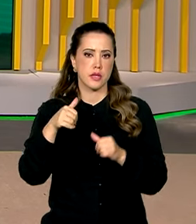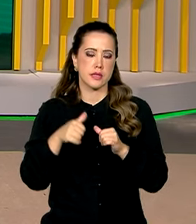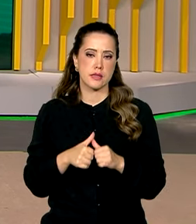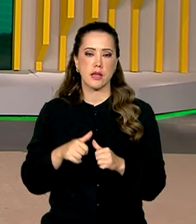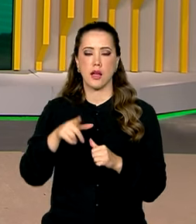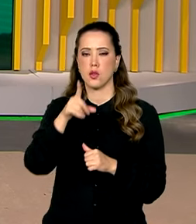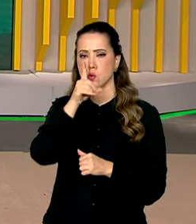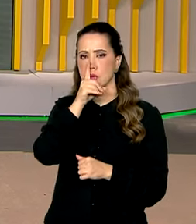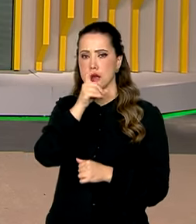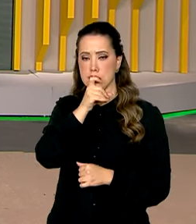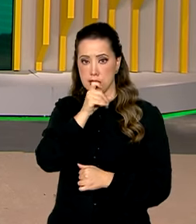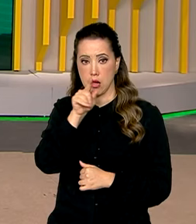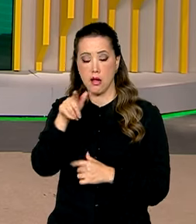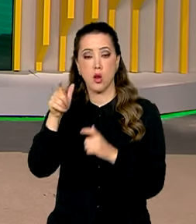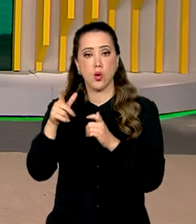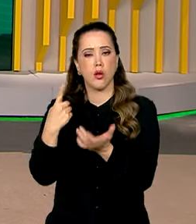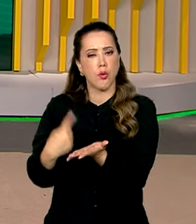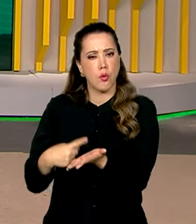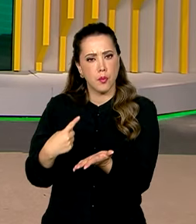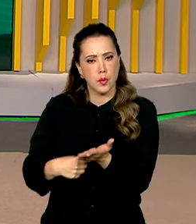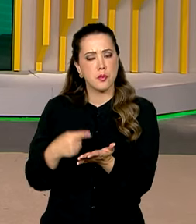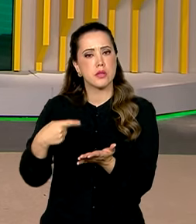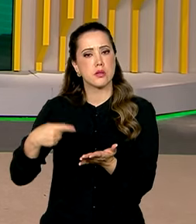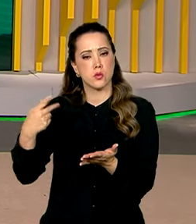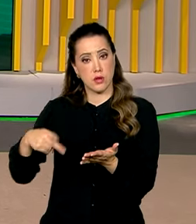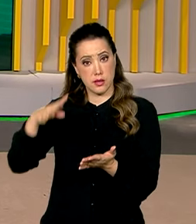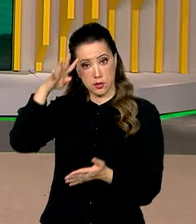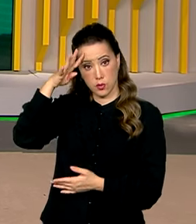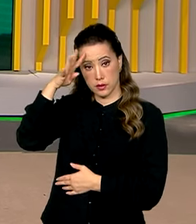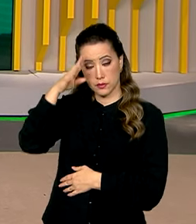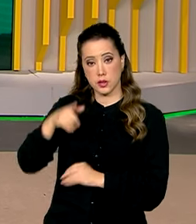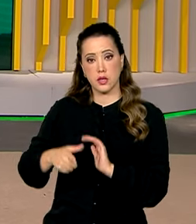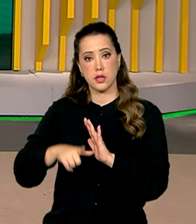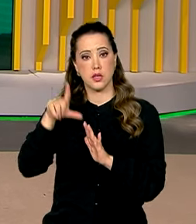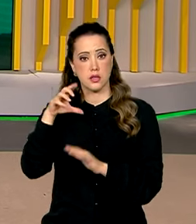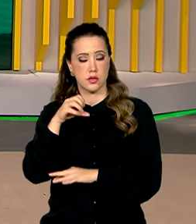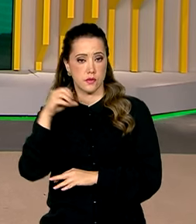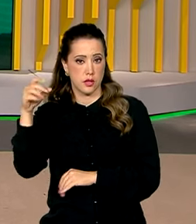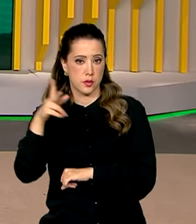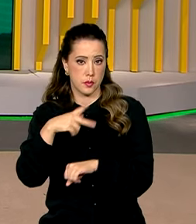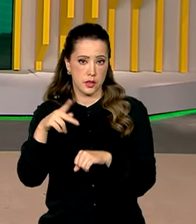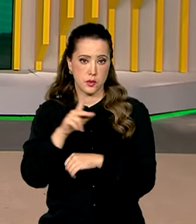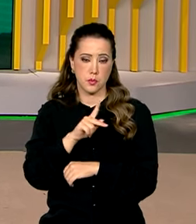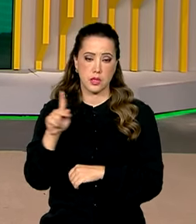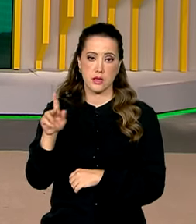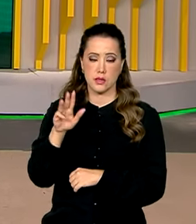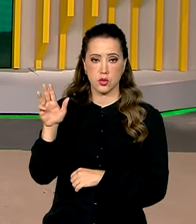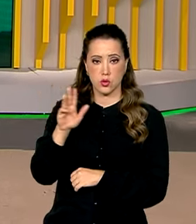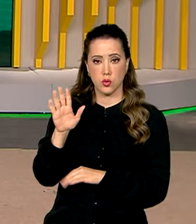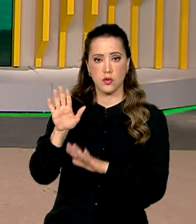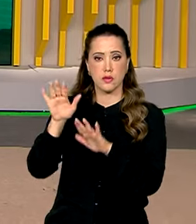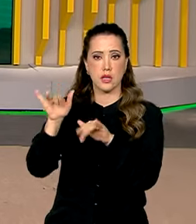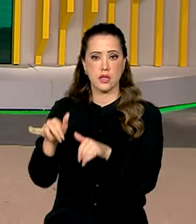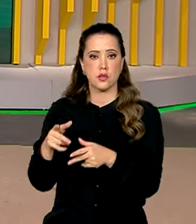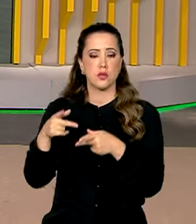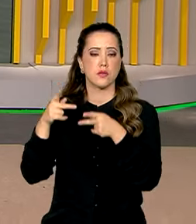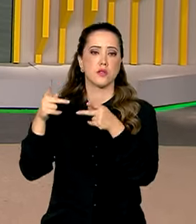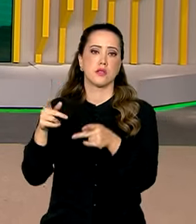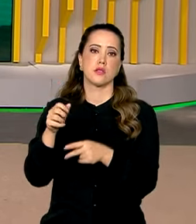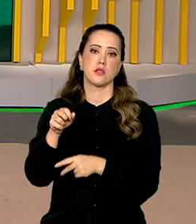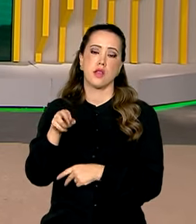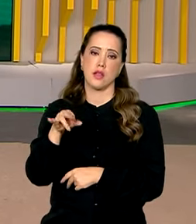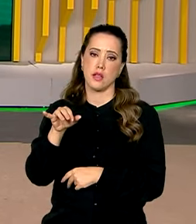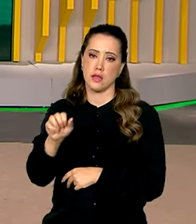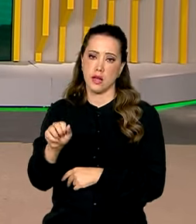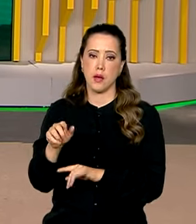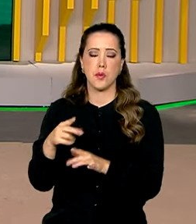Catar, onde tem compromissos nesta quarta-feira. E antes de seguir para o país, o presidente encerrou a visita à Arábia